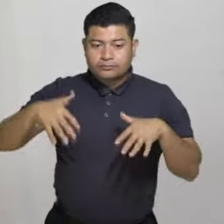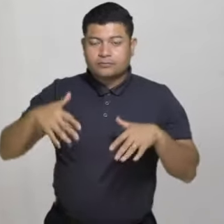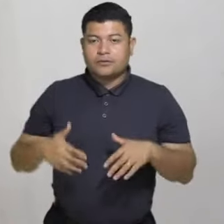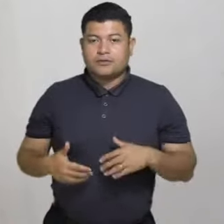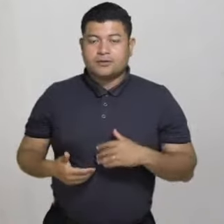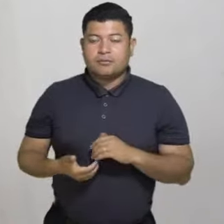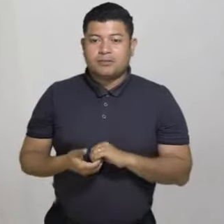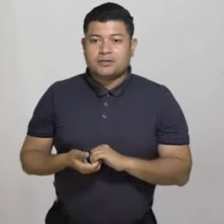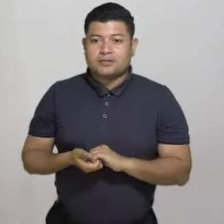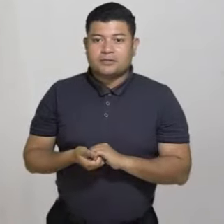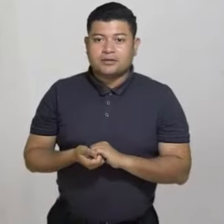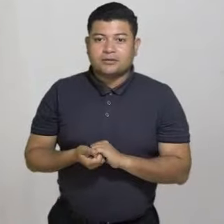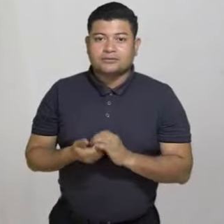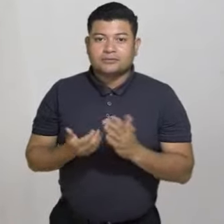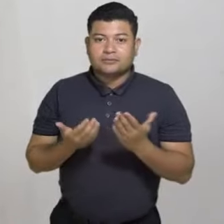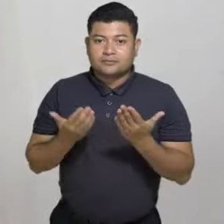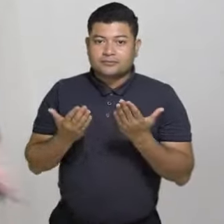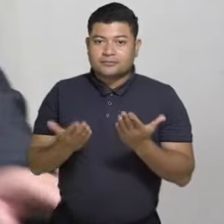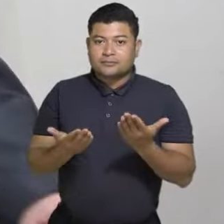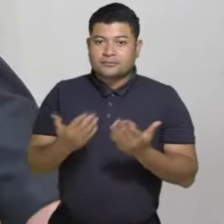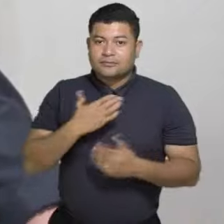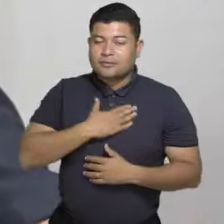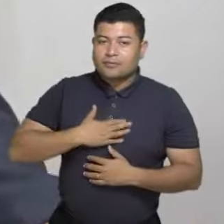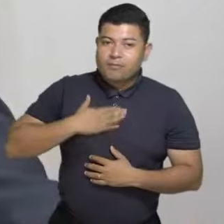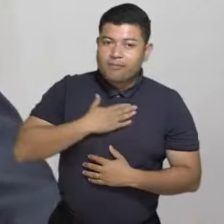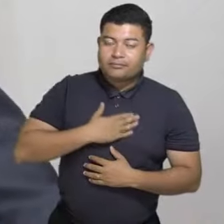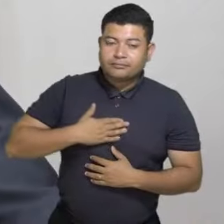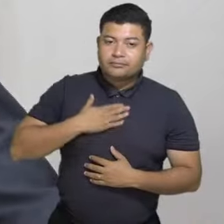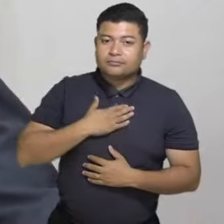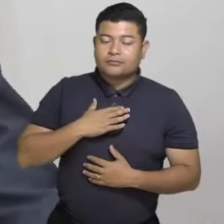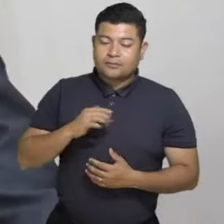eu gostaria de apenas fazer